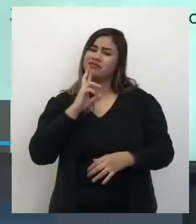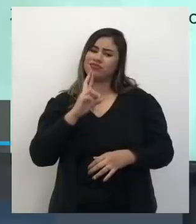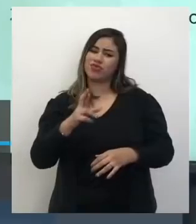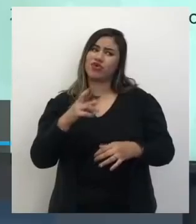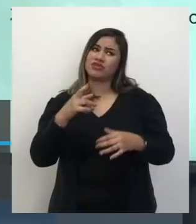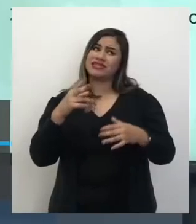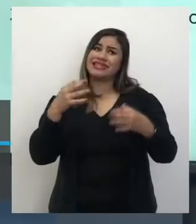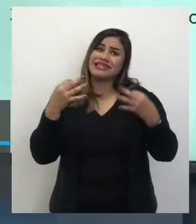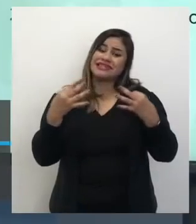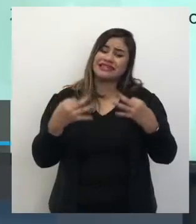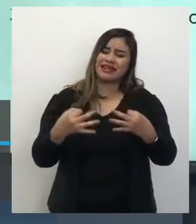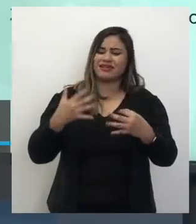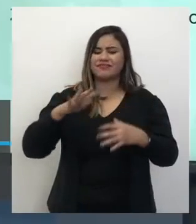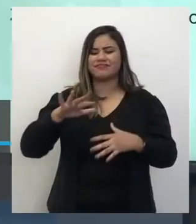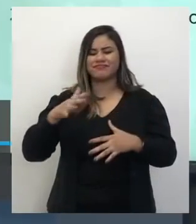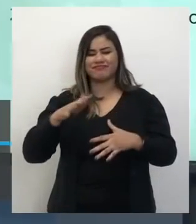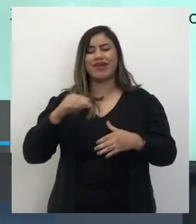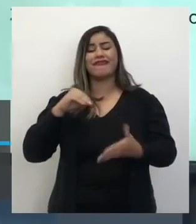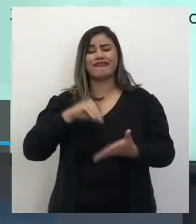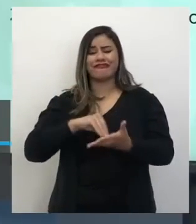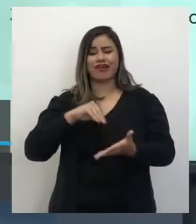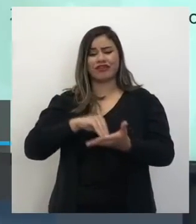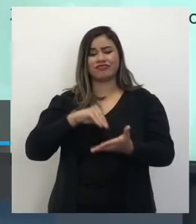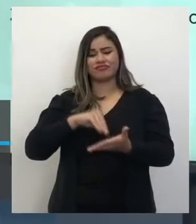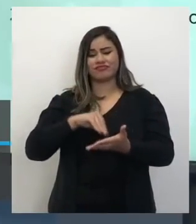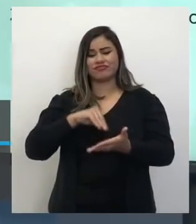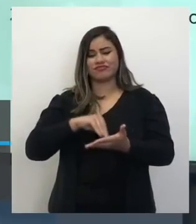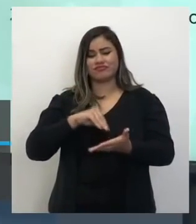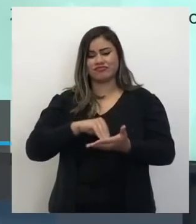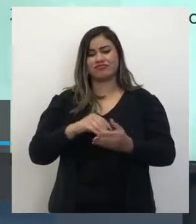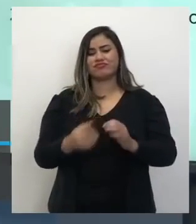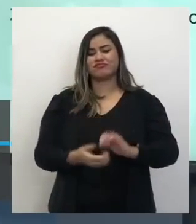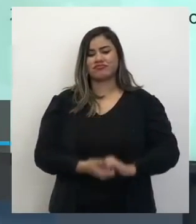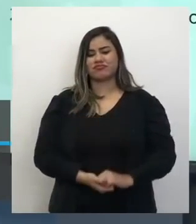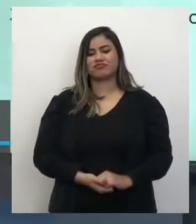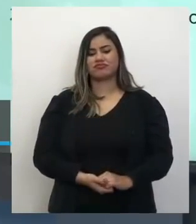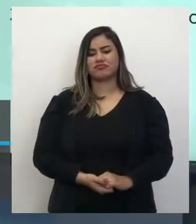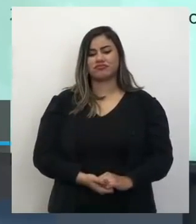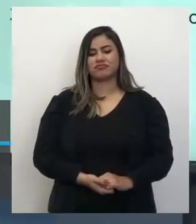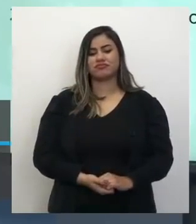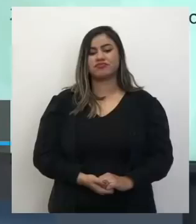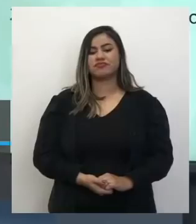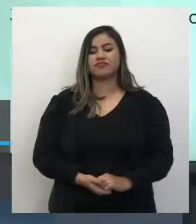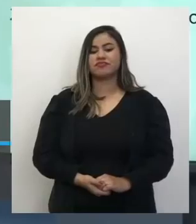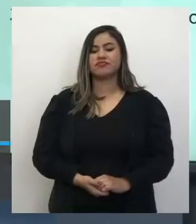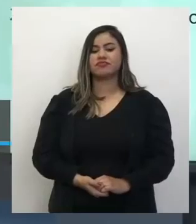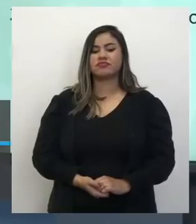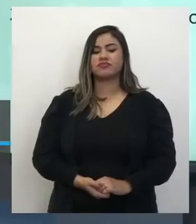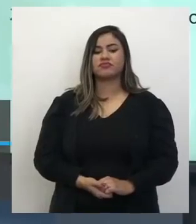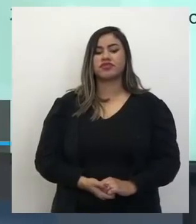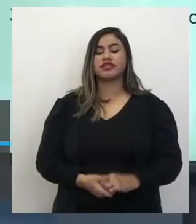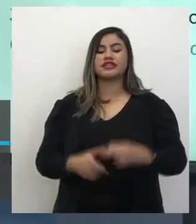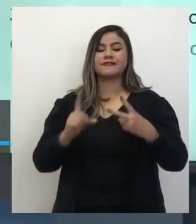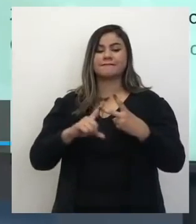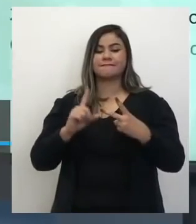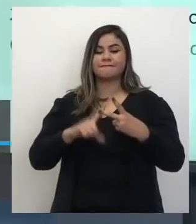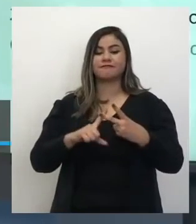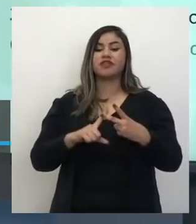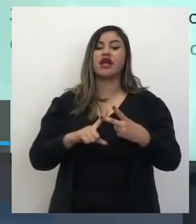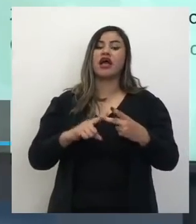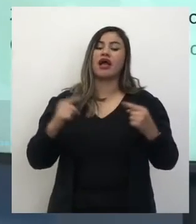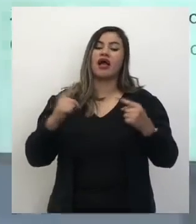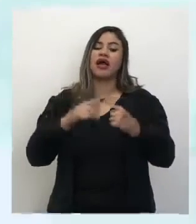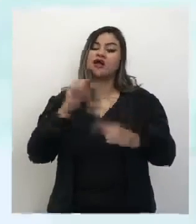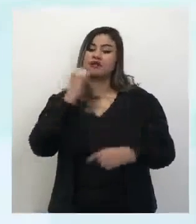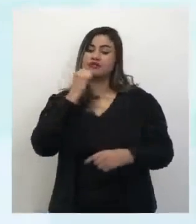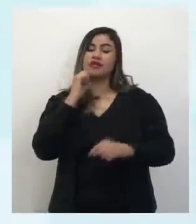completamente errado, mas está incompleto. Quer dizer, não está completamente certo, está incompleto, ok? A segunda, que órgão científico,